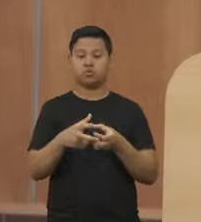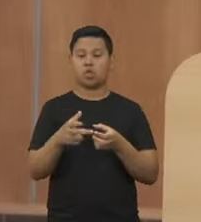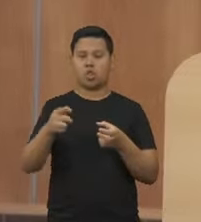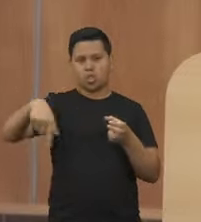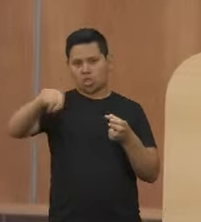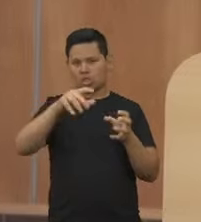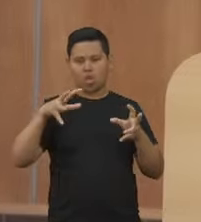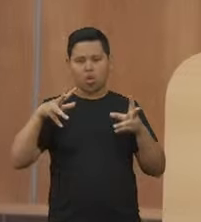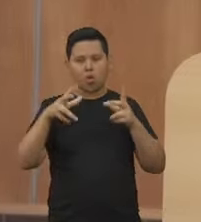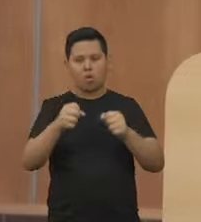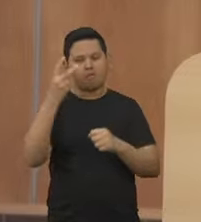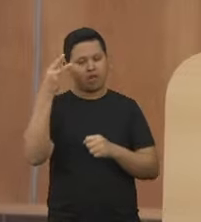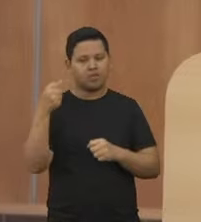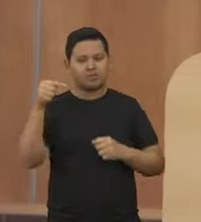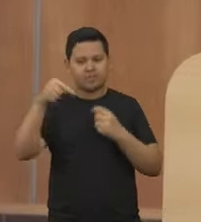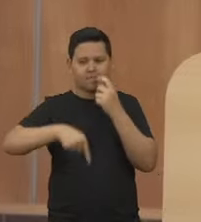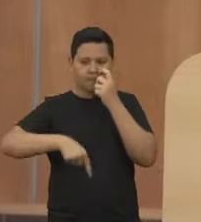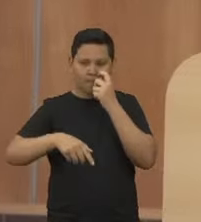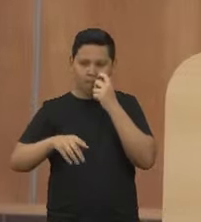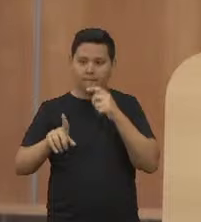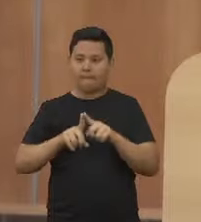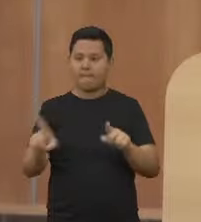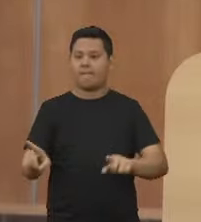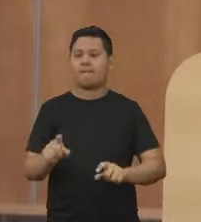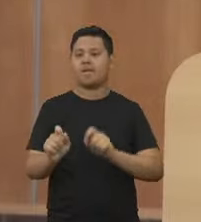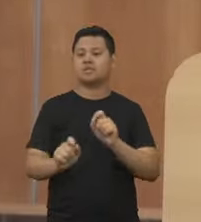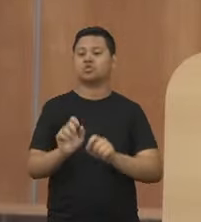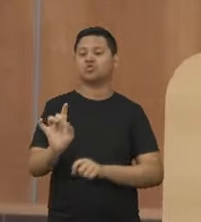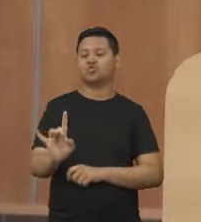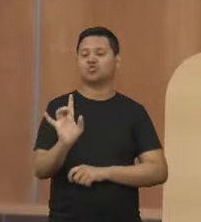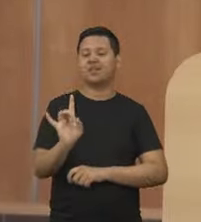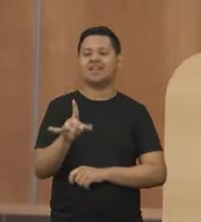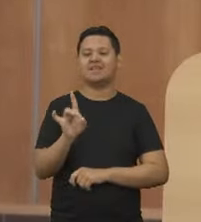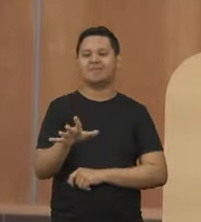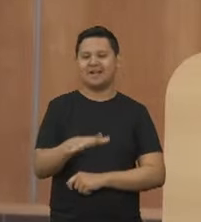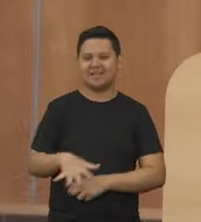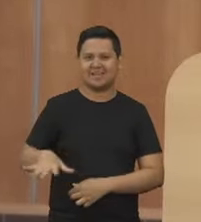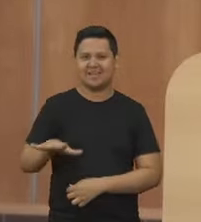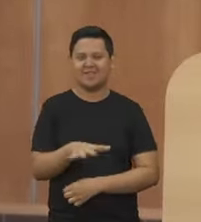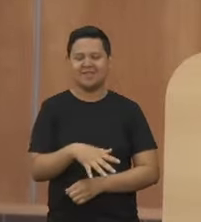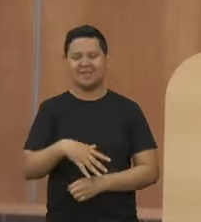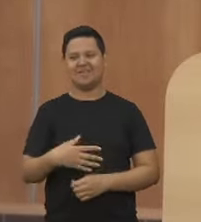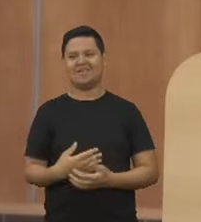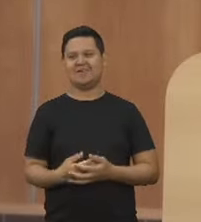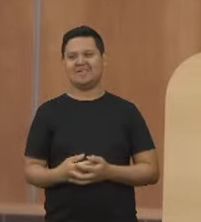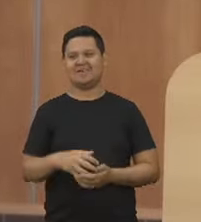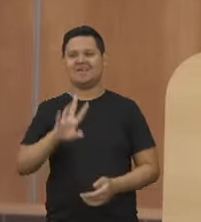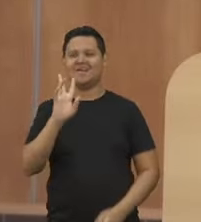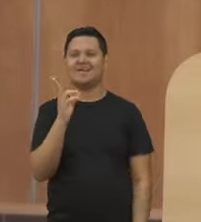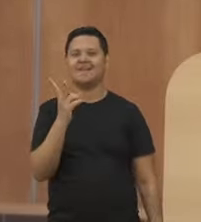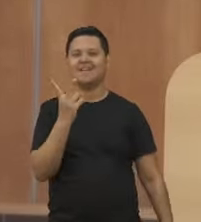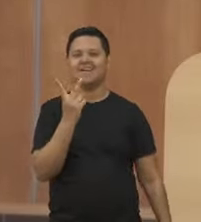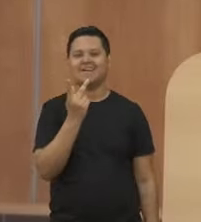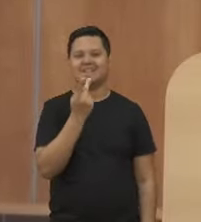os vereadores estar presente, mas que esteve presente estava Hernandes